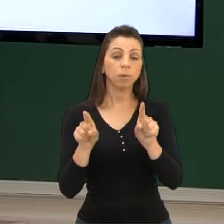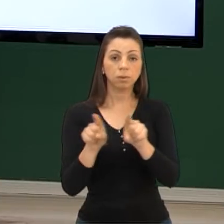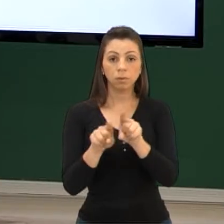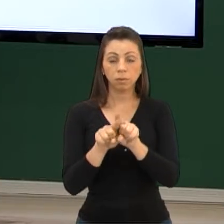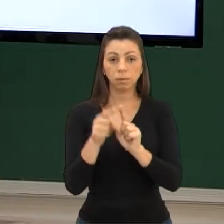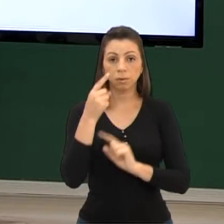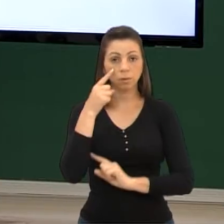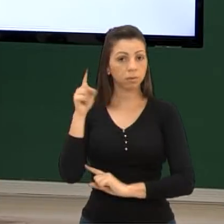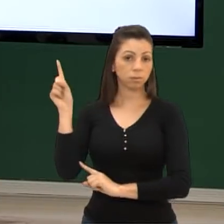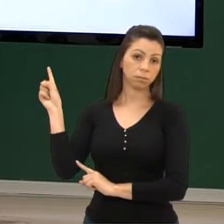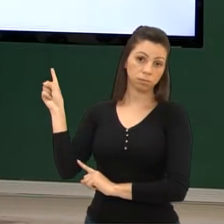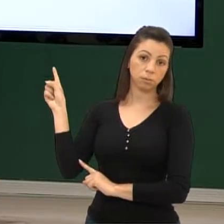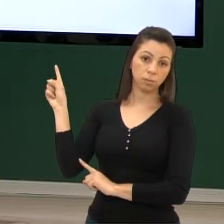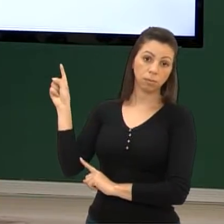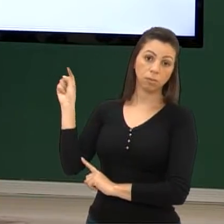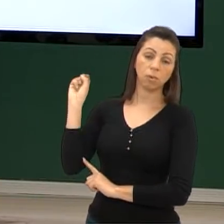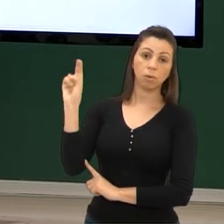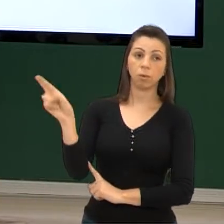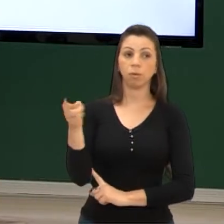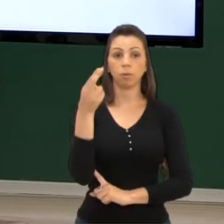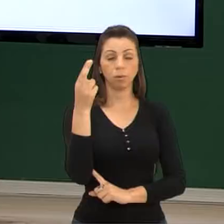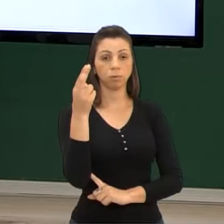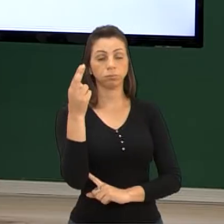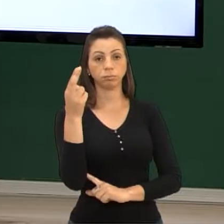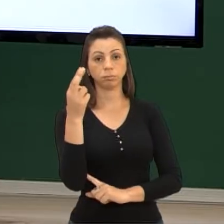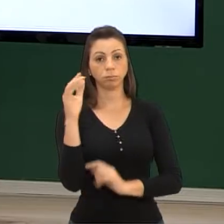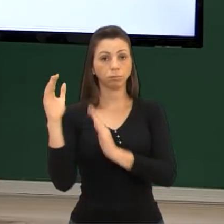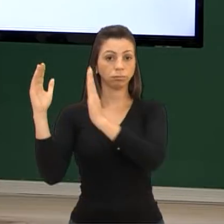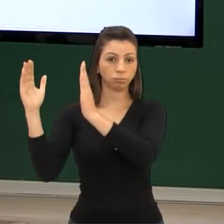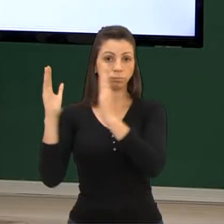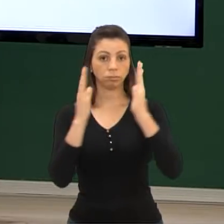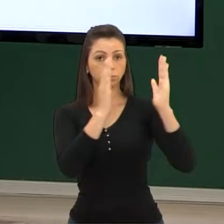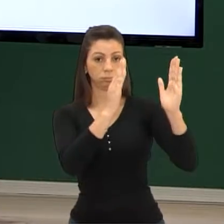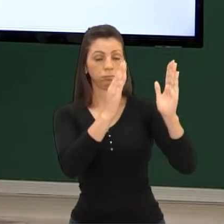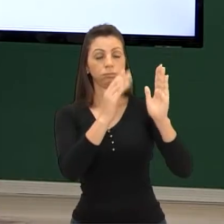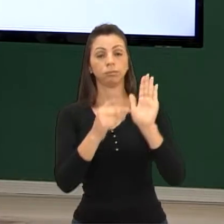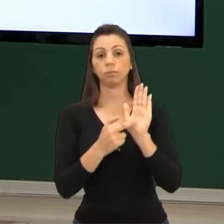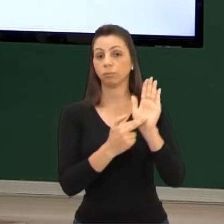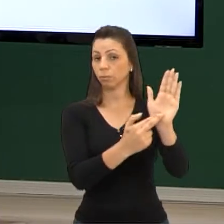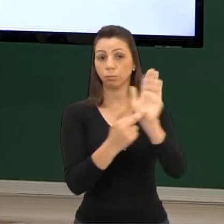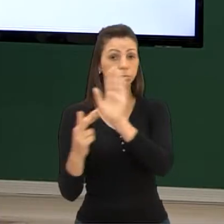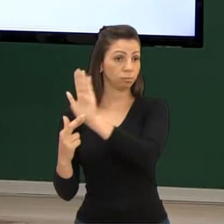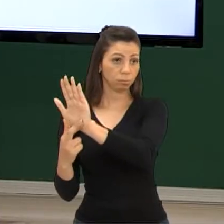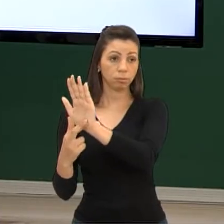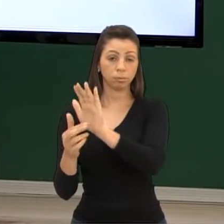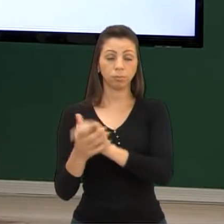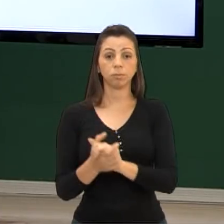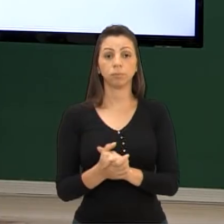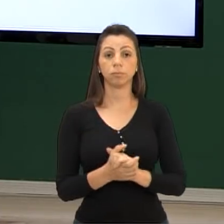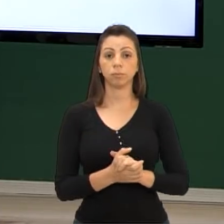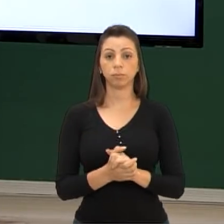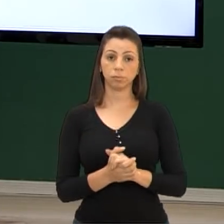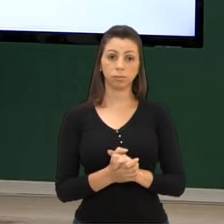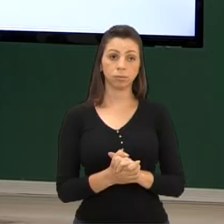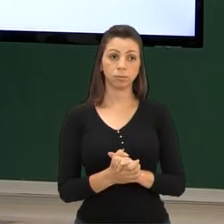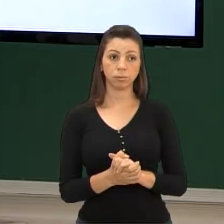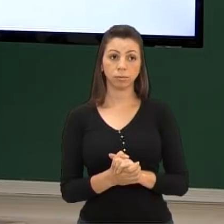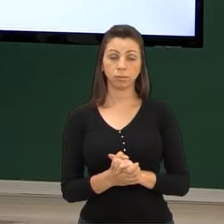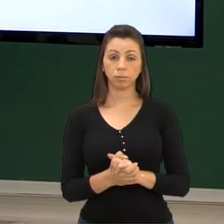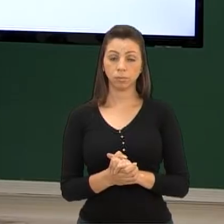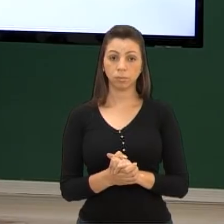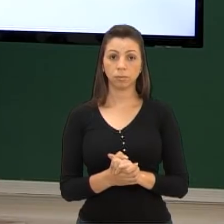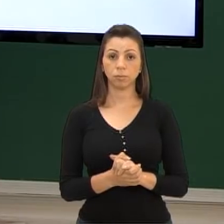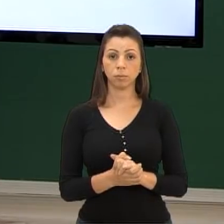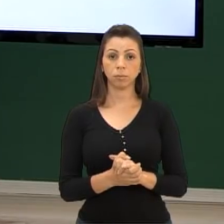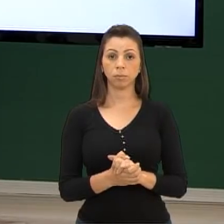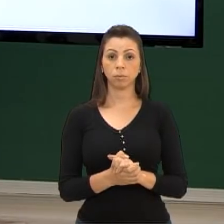dessa maneira ou dessa maneira. Das duas, elas vão ter os termos